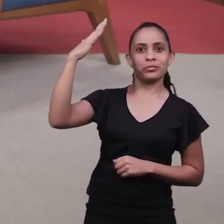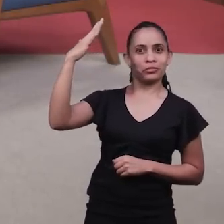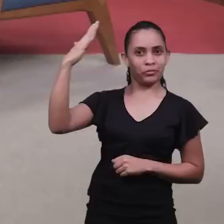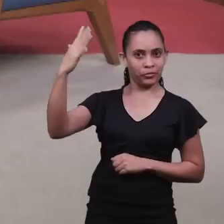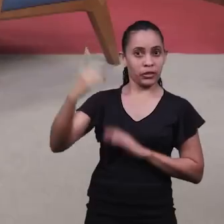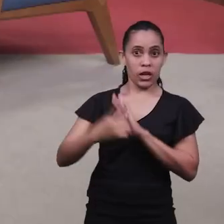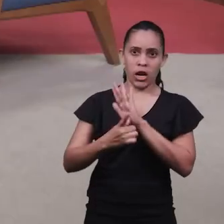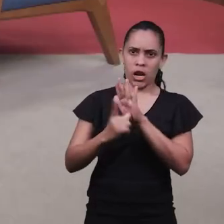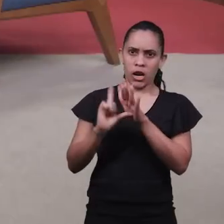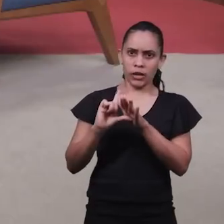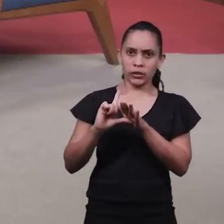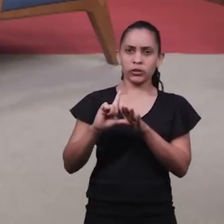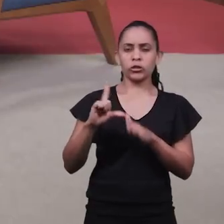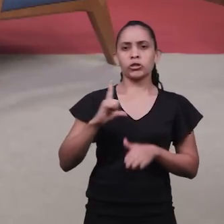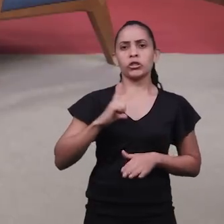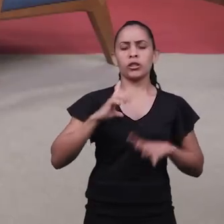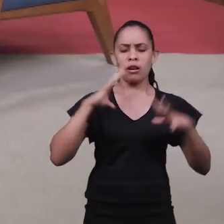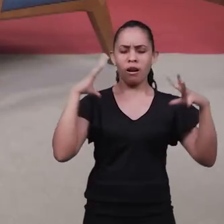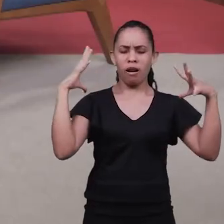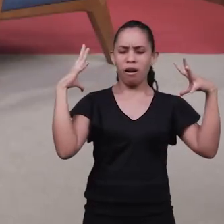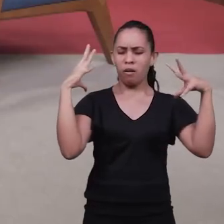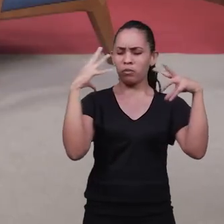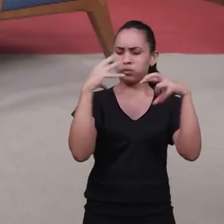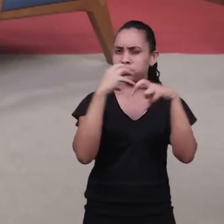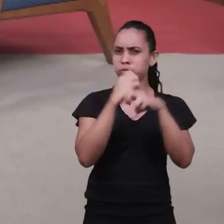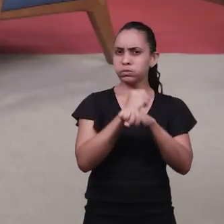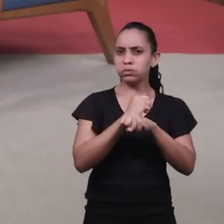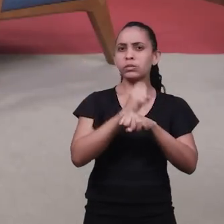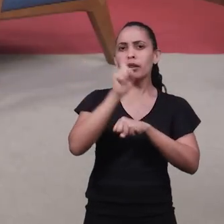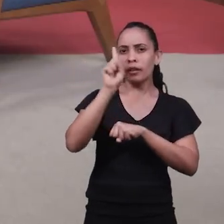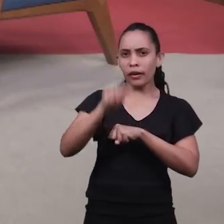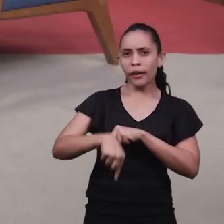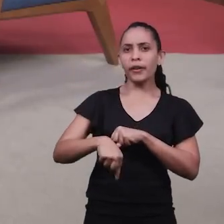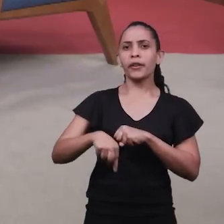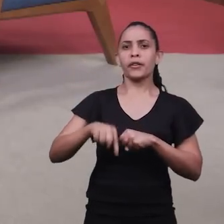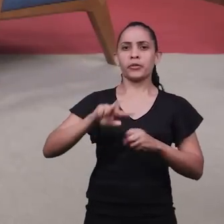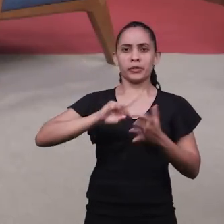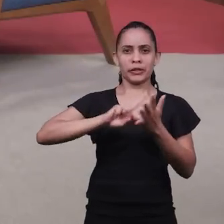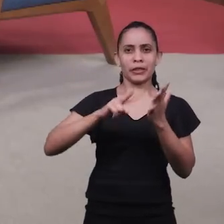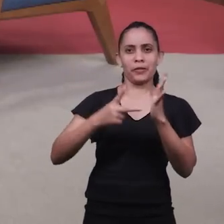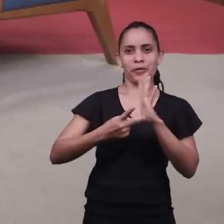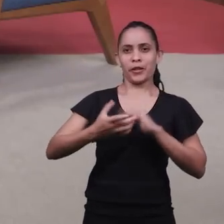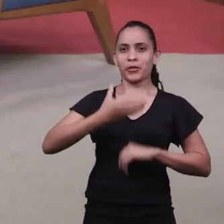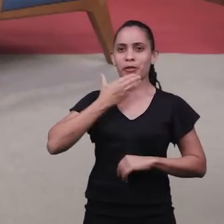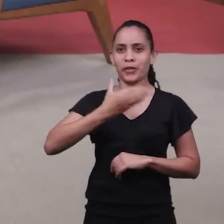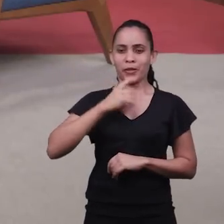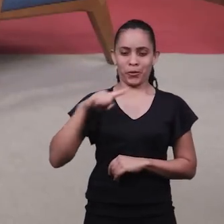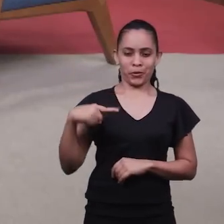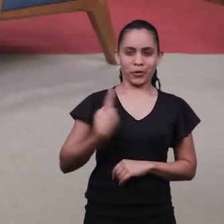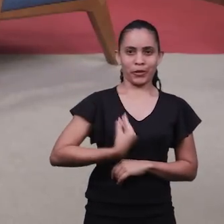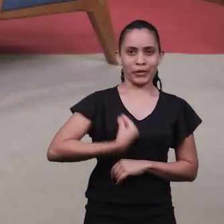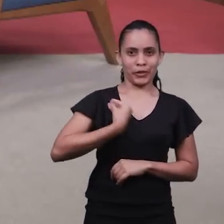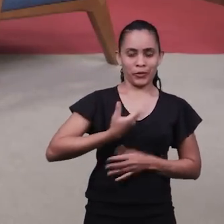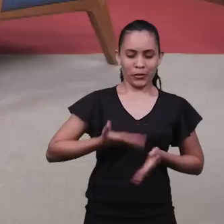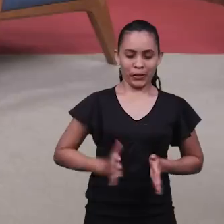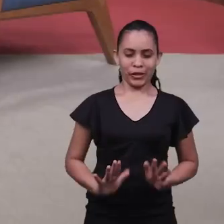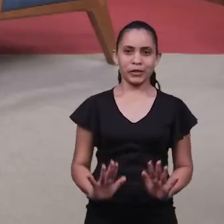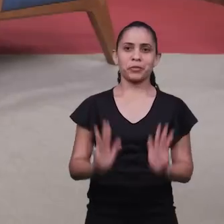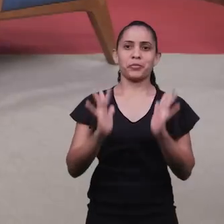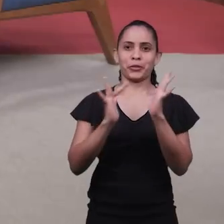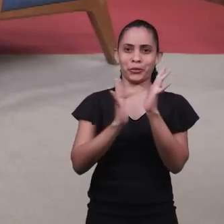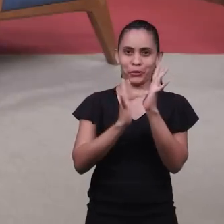resplandeceu, onde antes só haviam trevas. E esse é o verdadeiro sentido nas nossas vidas